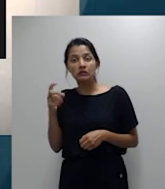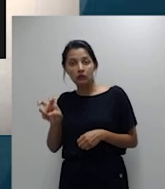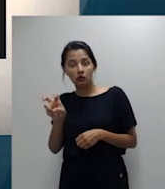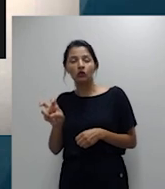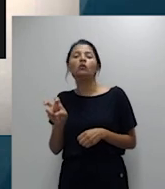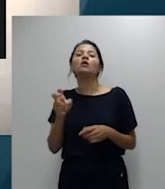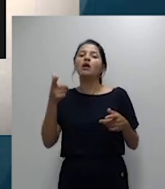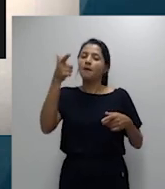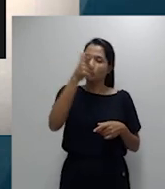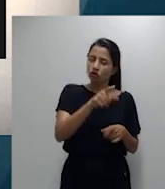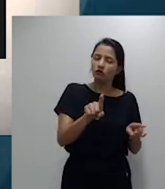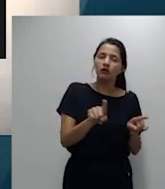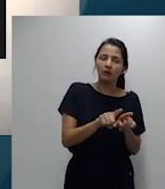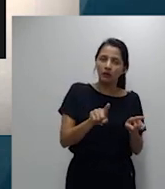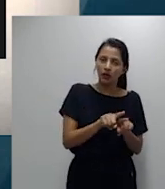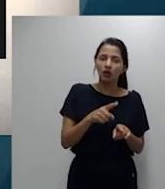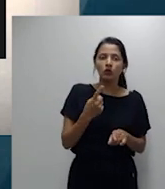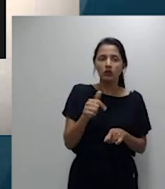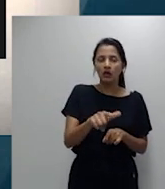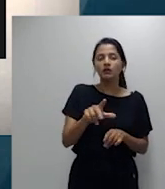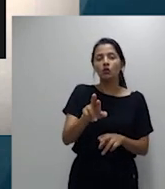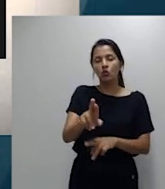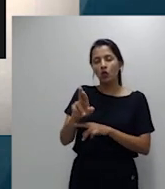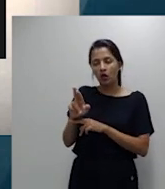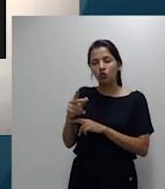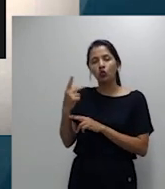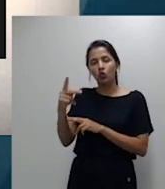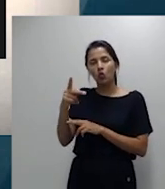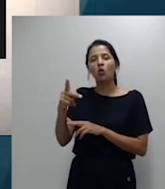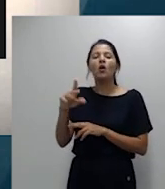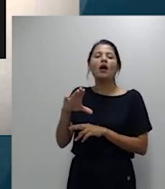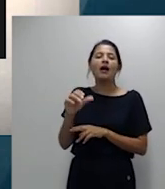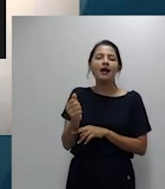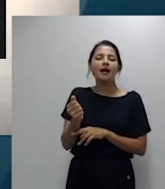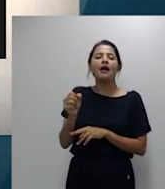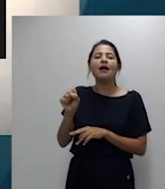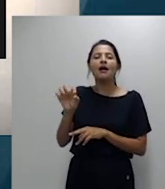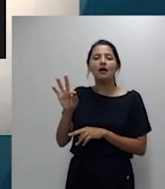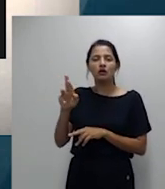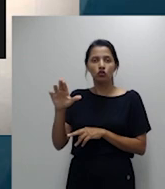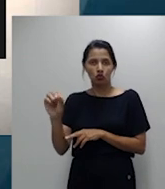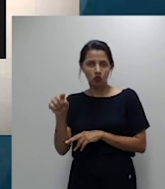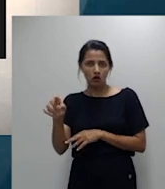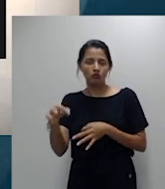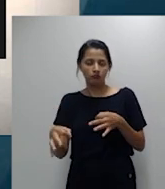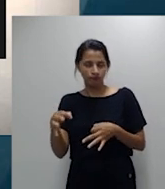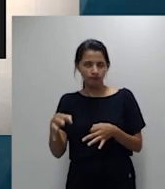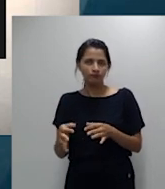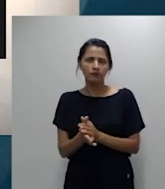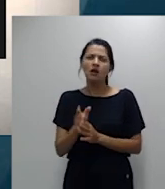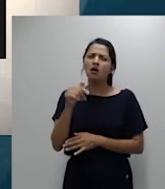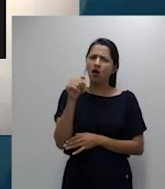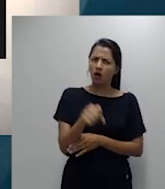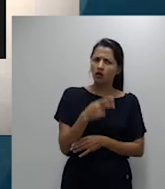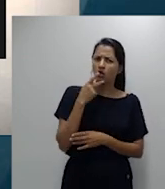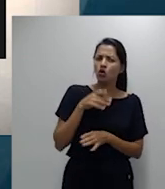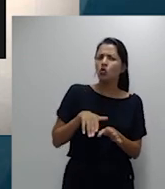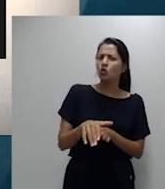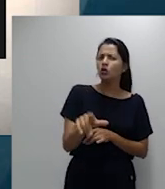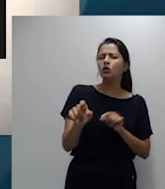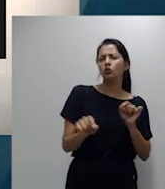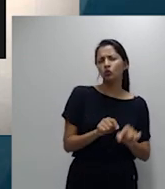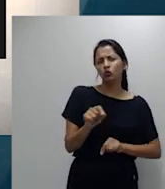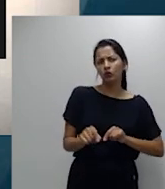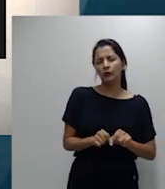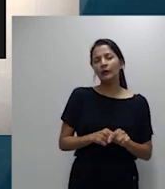repetitivo julgado 2010 relator Ministro Castro Meira essa posto também surgiu de prudência orienta-se no sentido de que